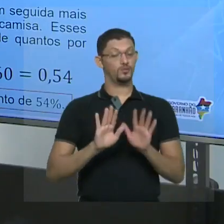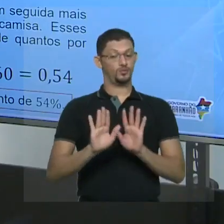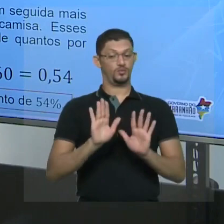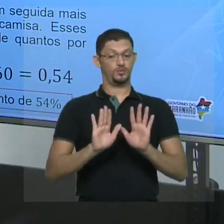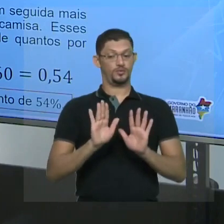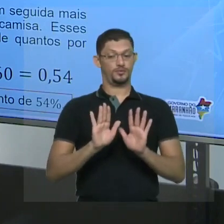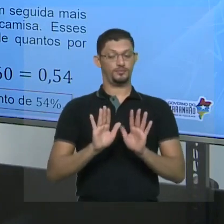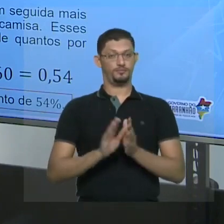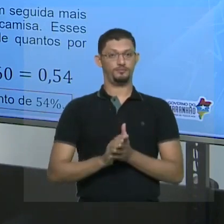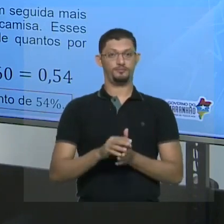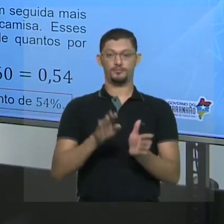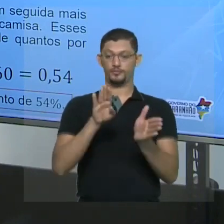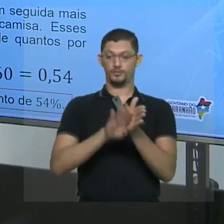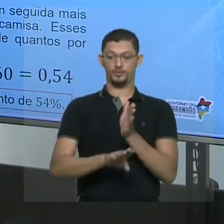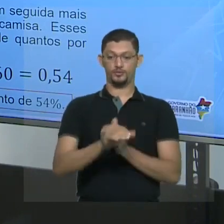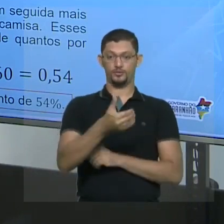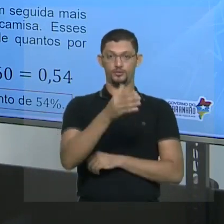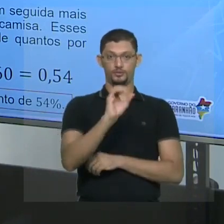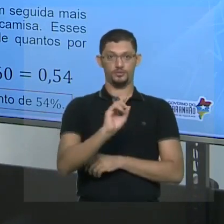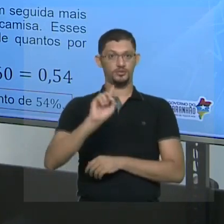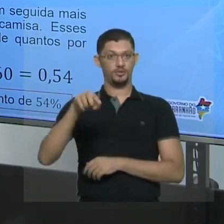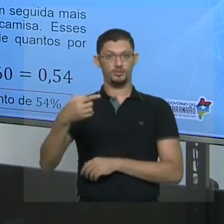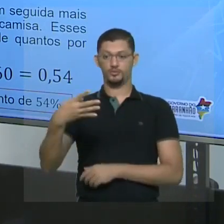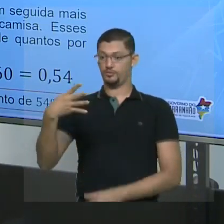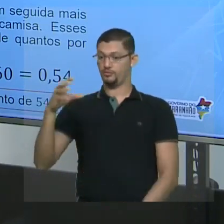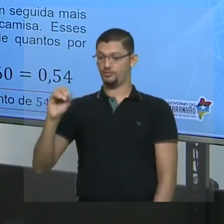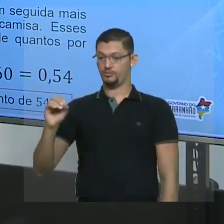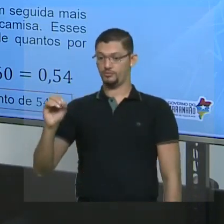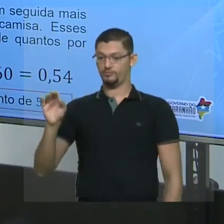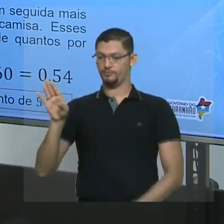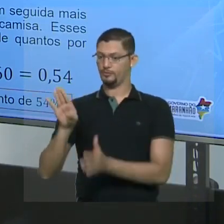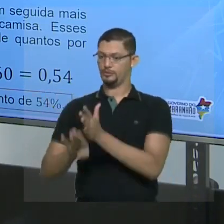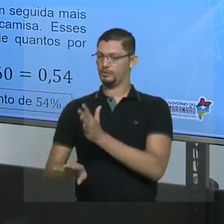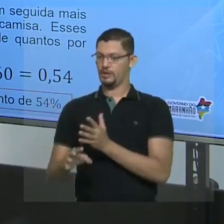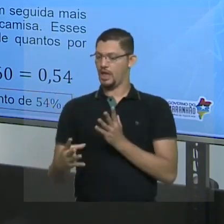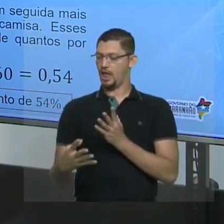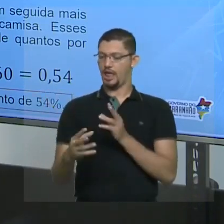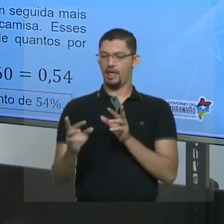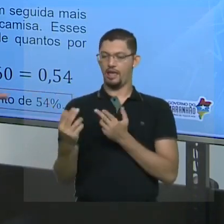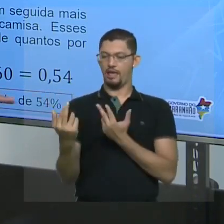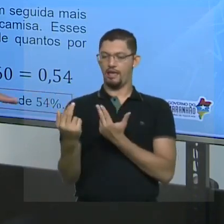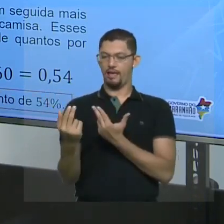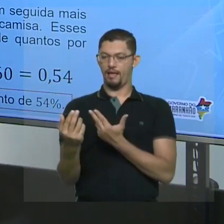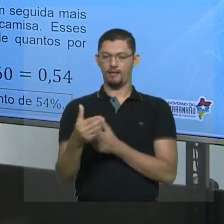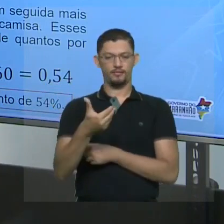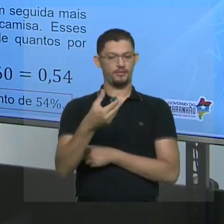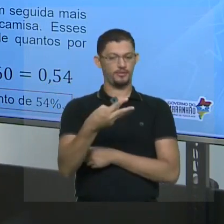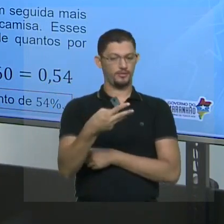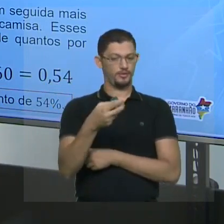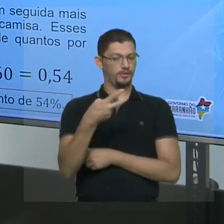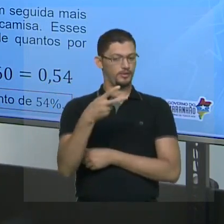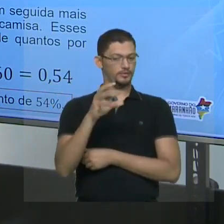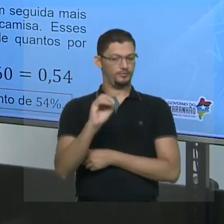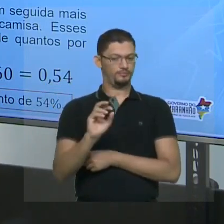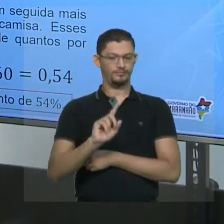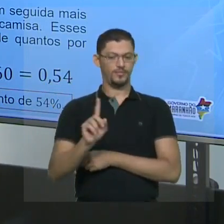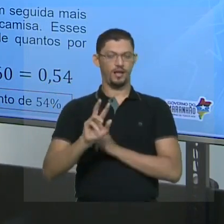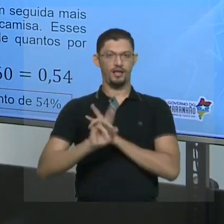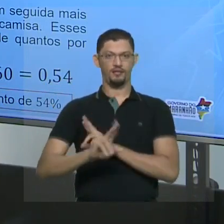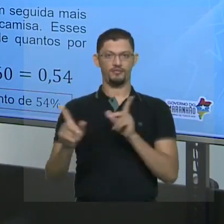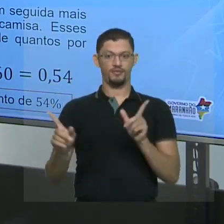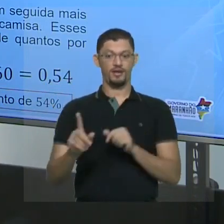cuidado. Descontar 10 e depois 40 não é descontar 50, é descontar 54. Então,